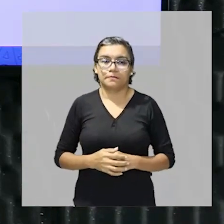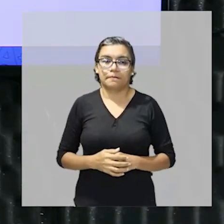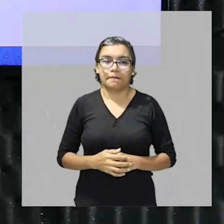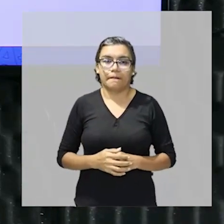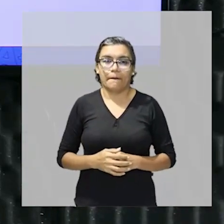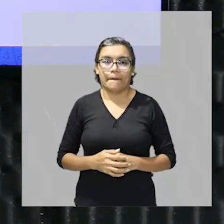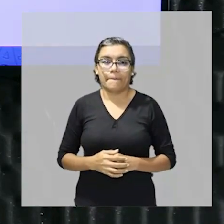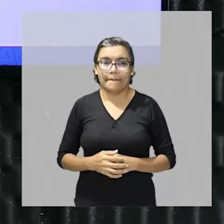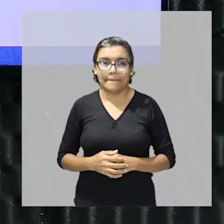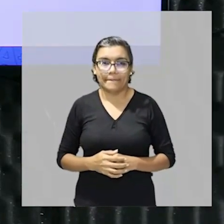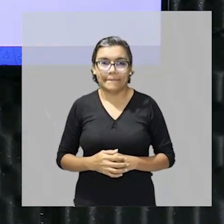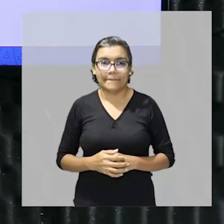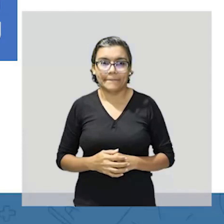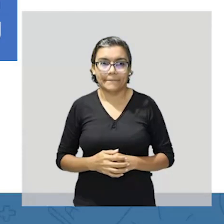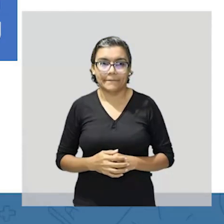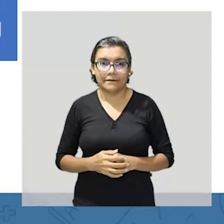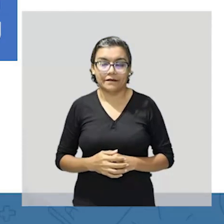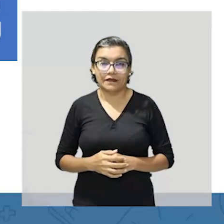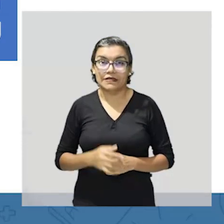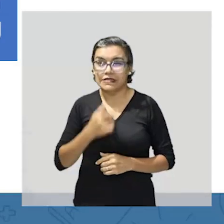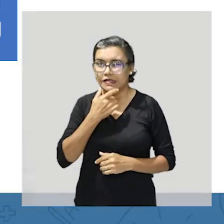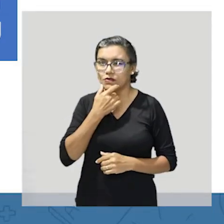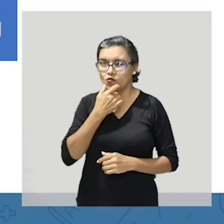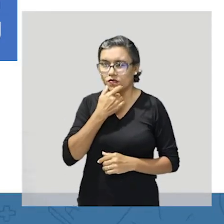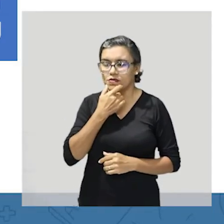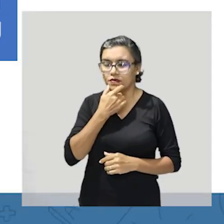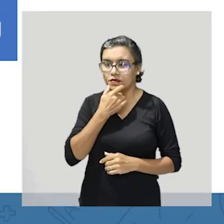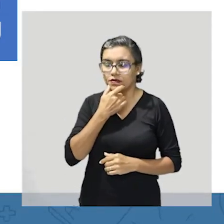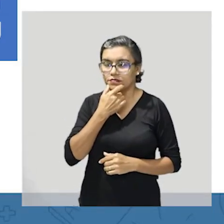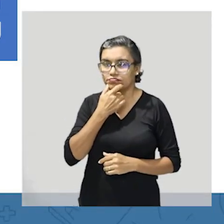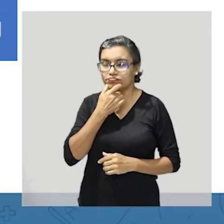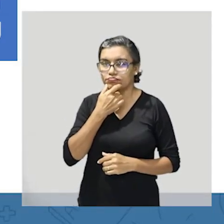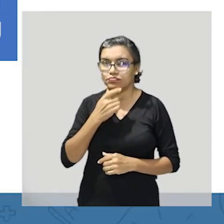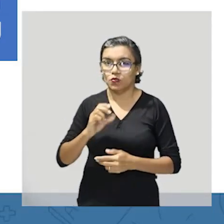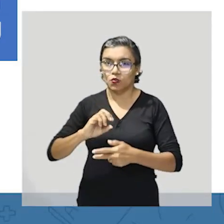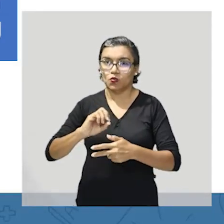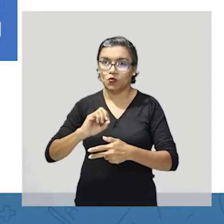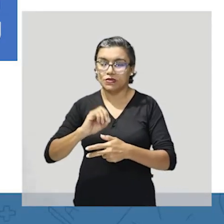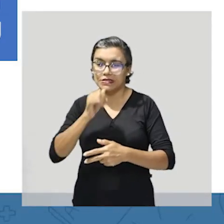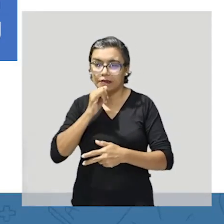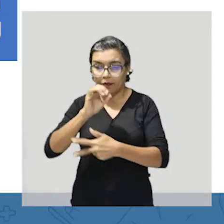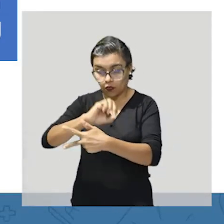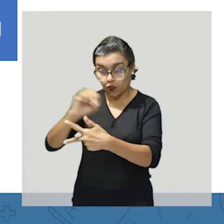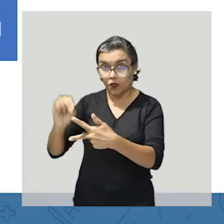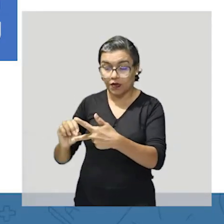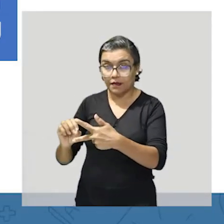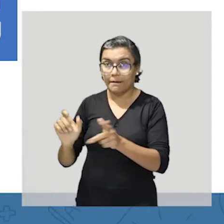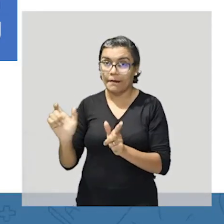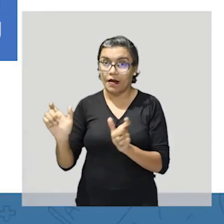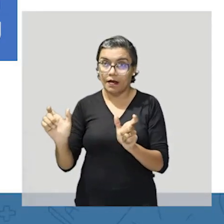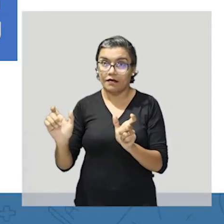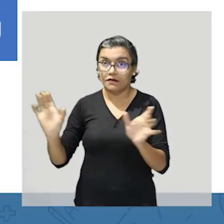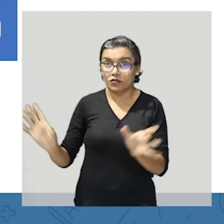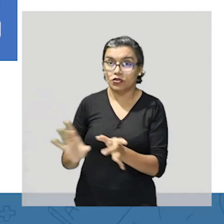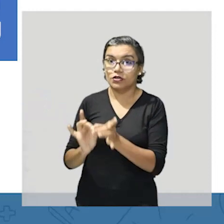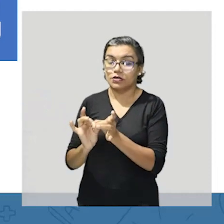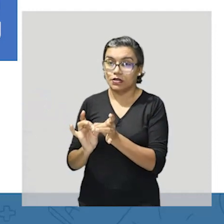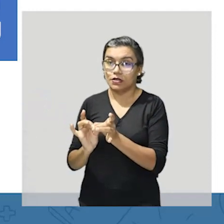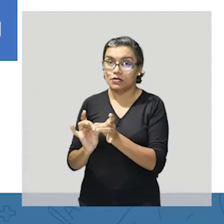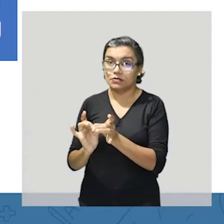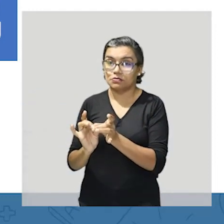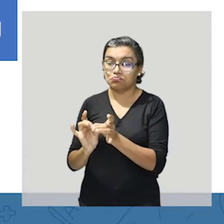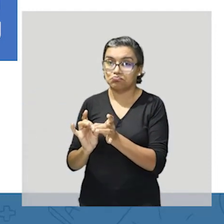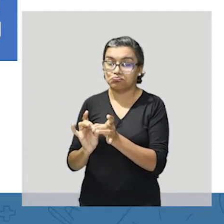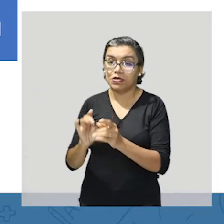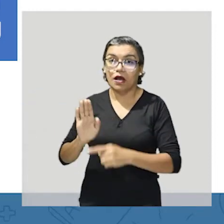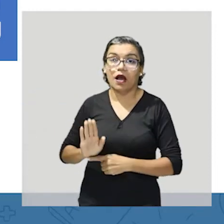em português. Na língua inglesa, quando a gente pensa no Enem, no caso, as palavras de ligação vão nos ajudar a